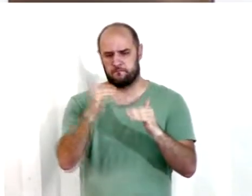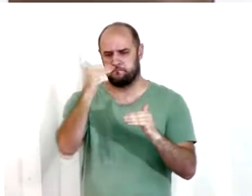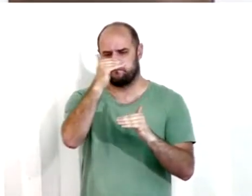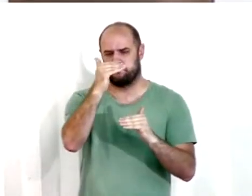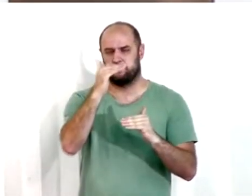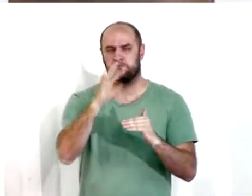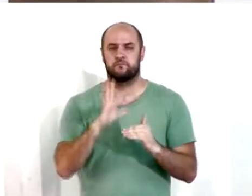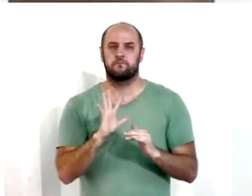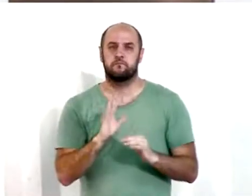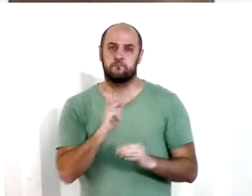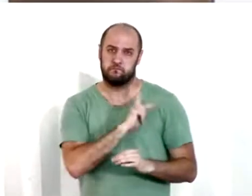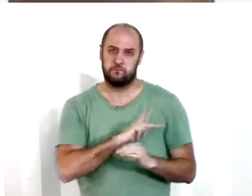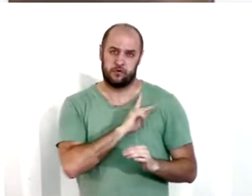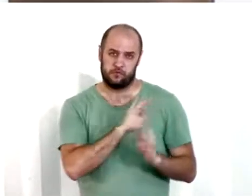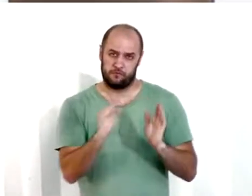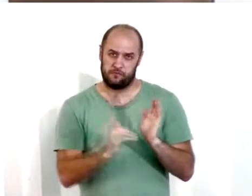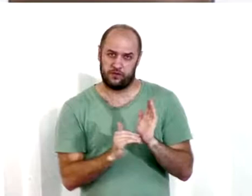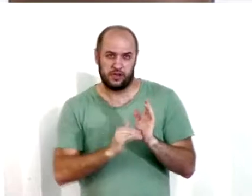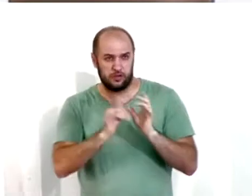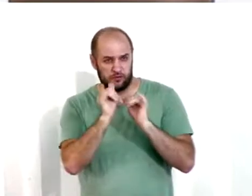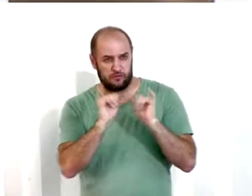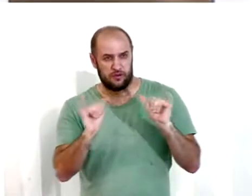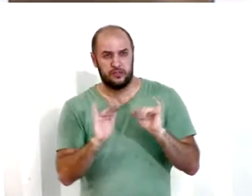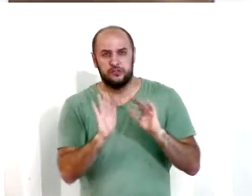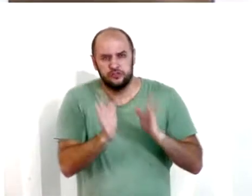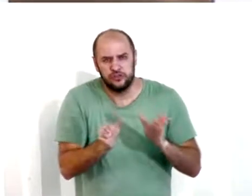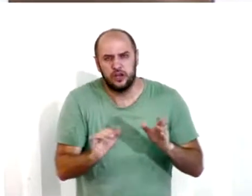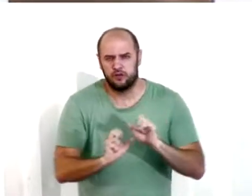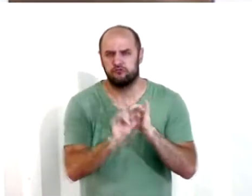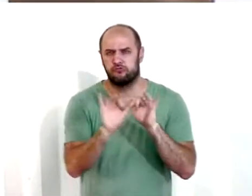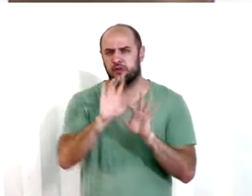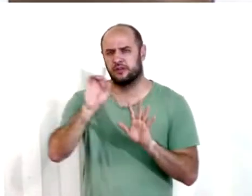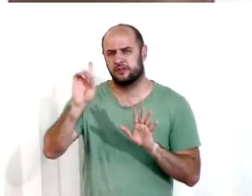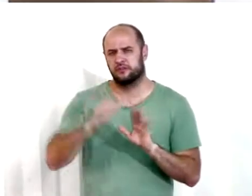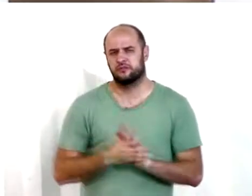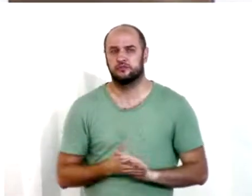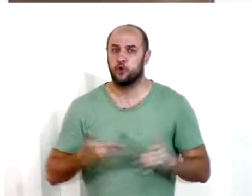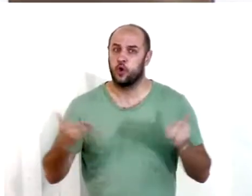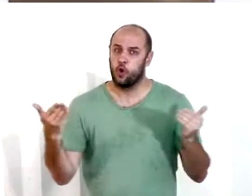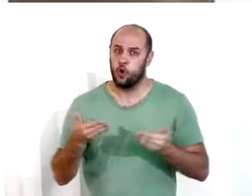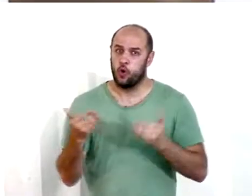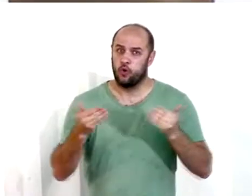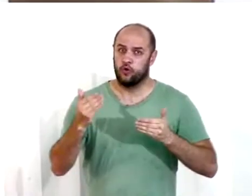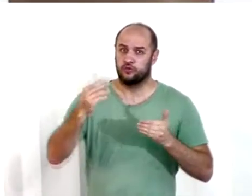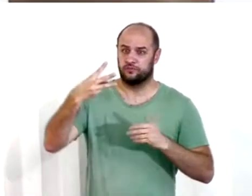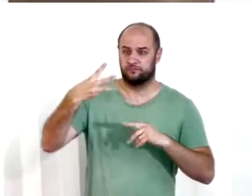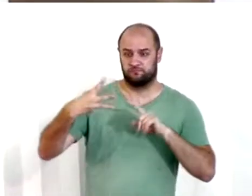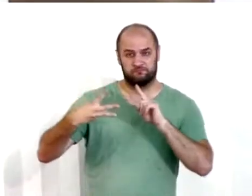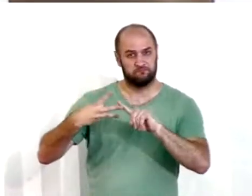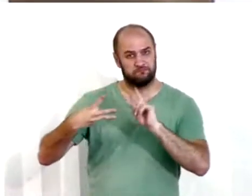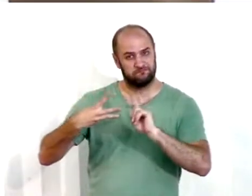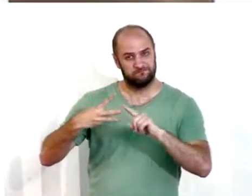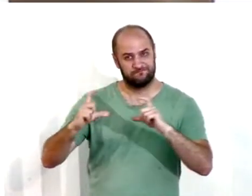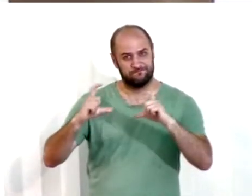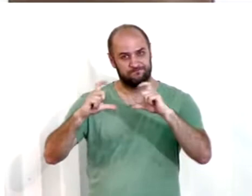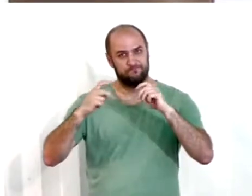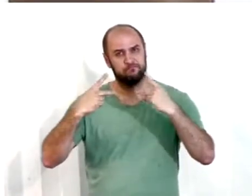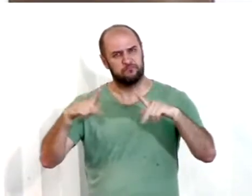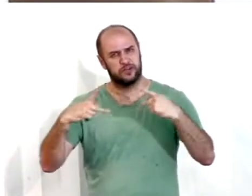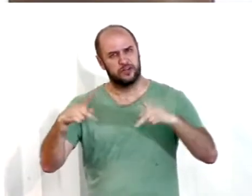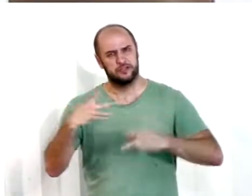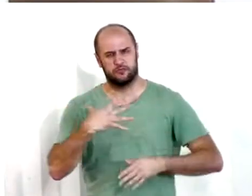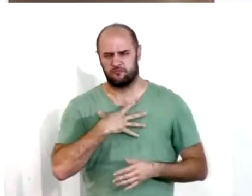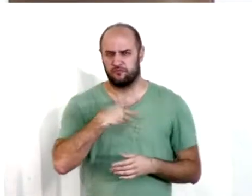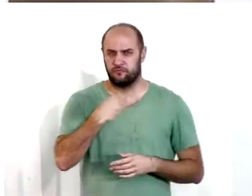Paulo termina dizendo, para o louvor da glória de sua graça. Hoje nós vamos ver a obra do